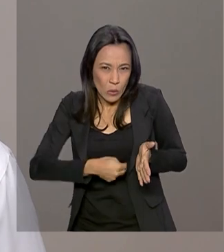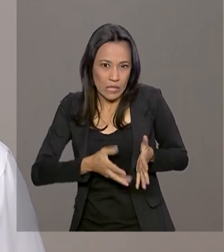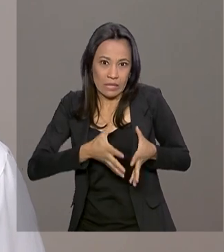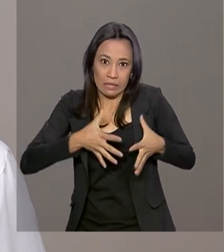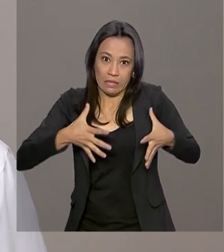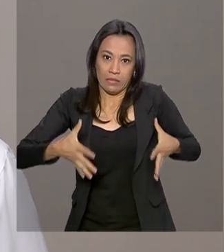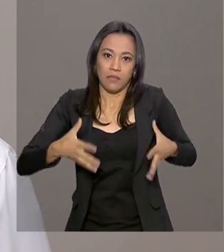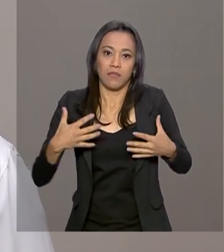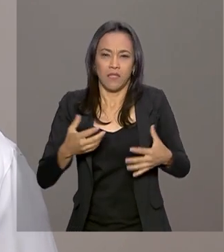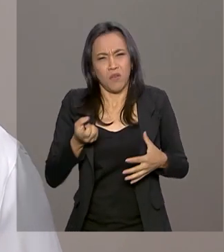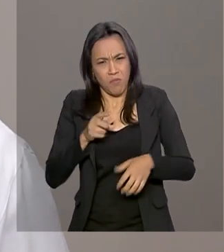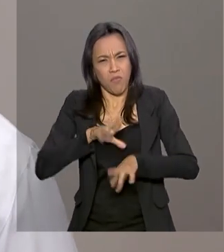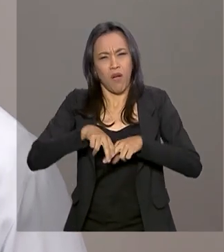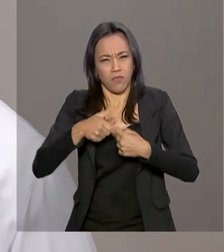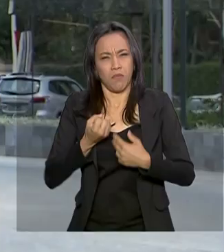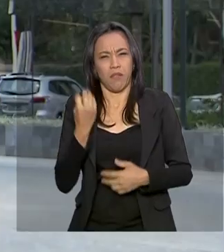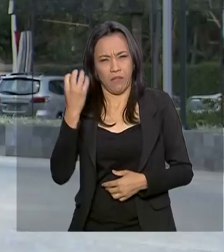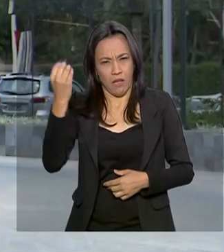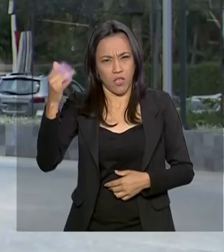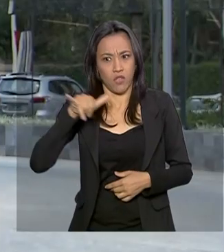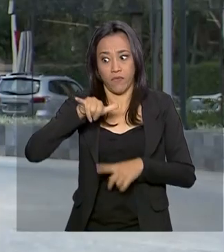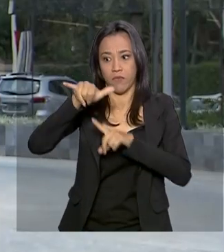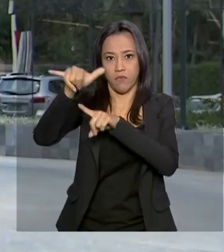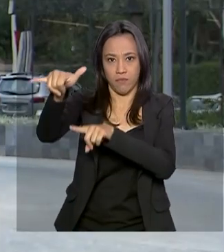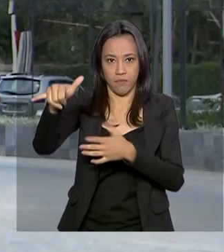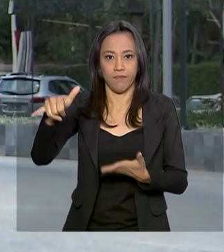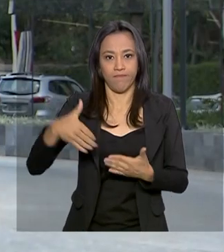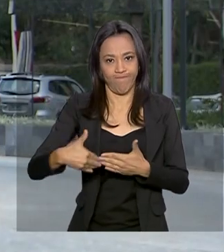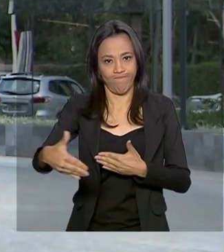tendo se uma viagem de avião pela frente